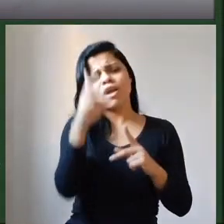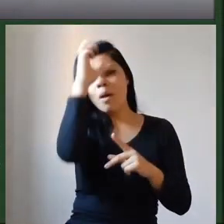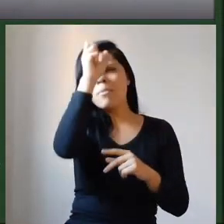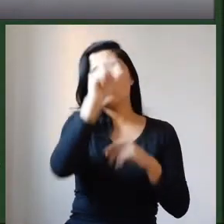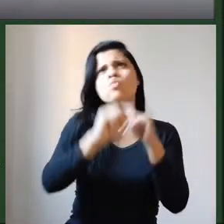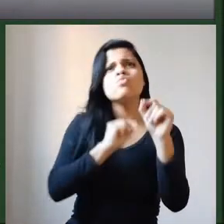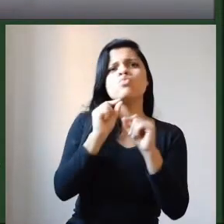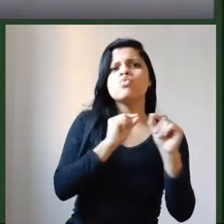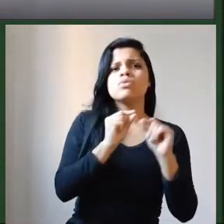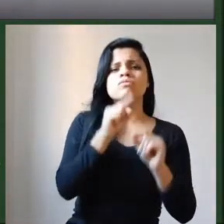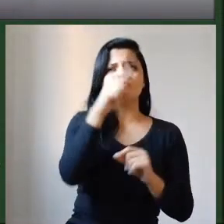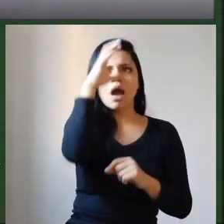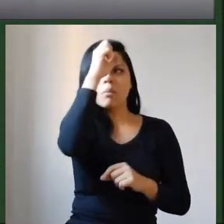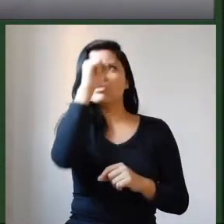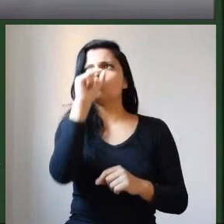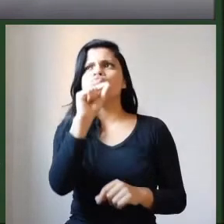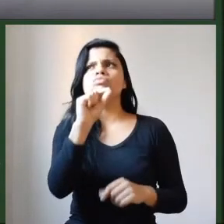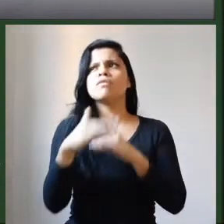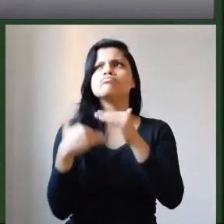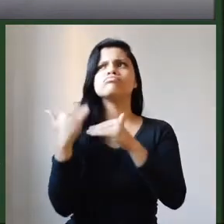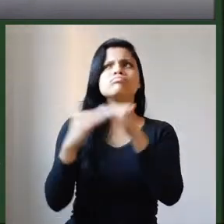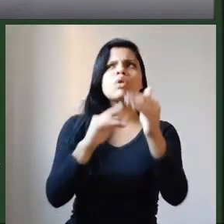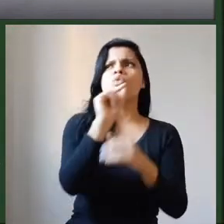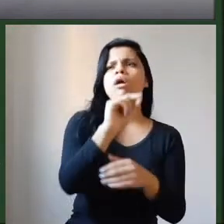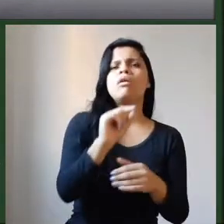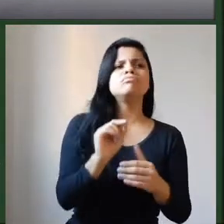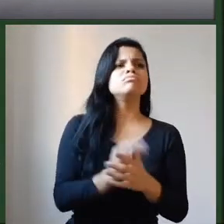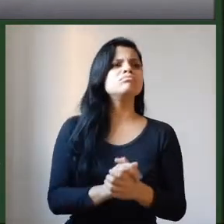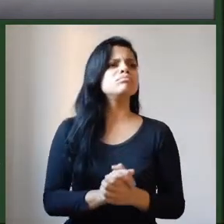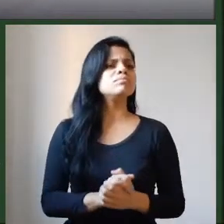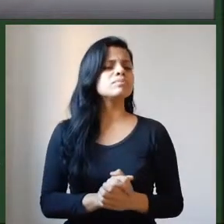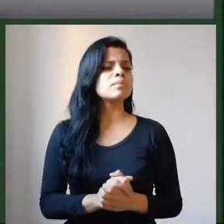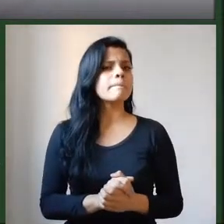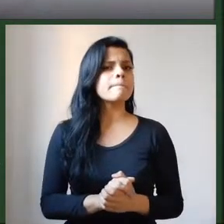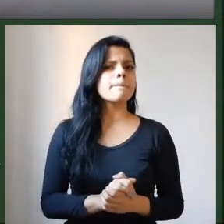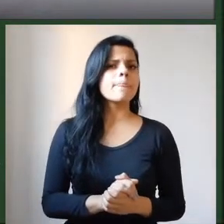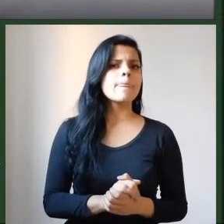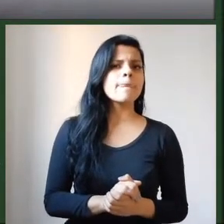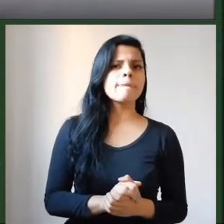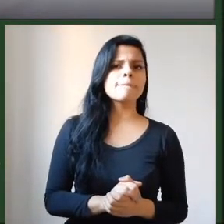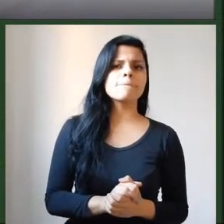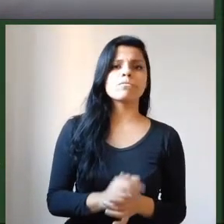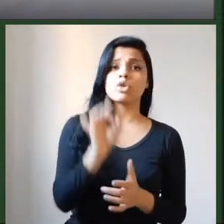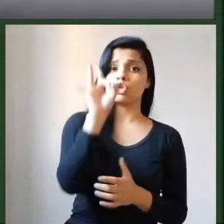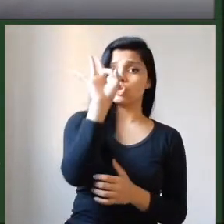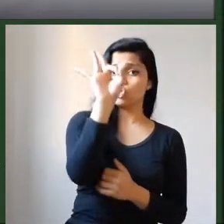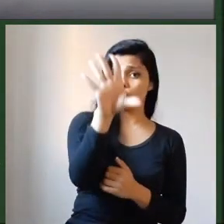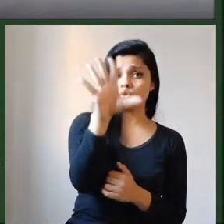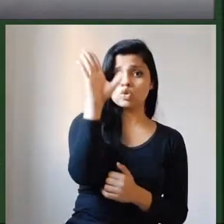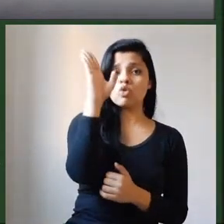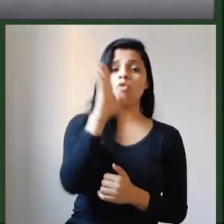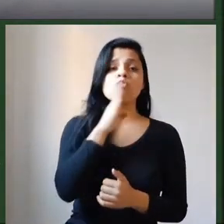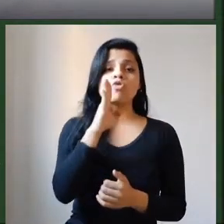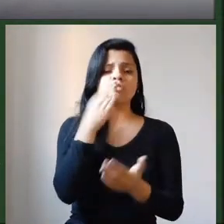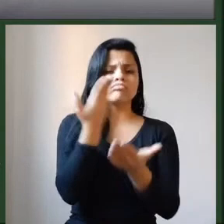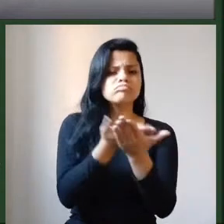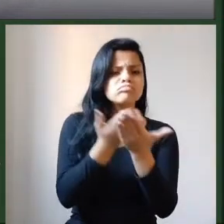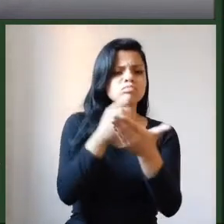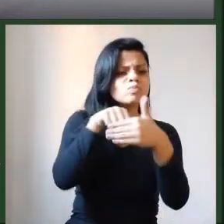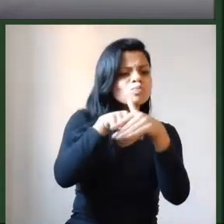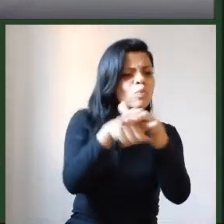com esse momento, não só com relação a conhecimento técnico, mas também do ponto de vista humano, de ter um pouco mais